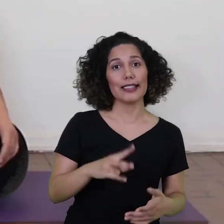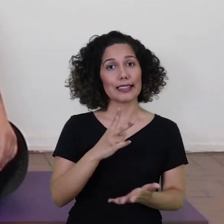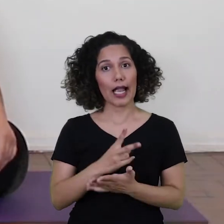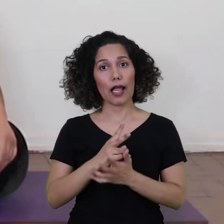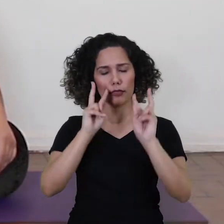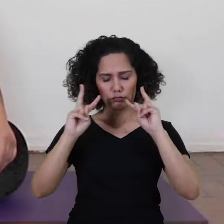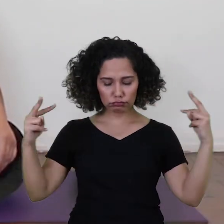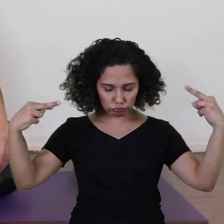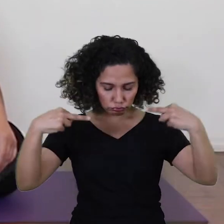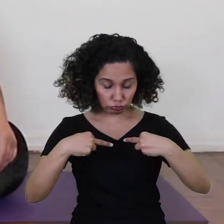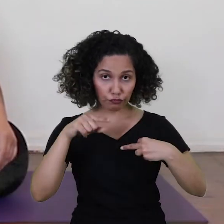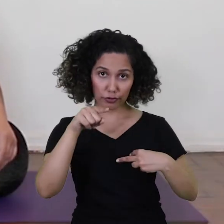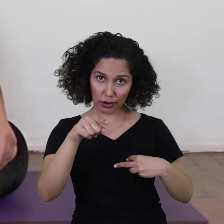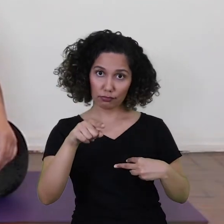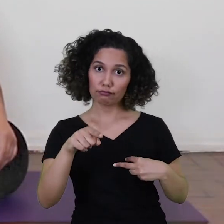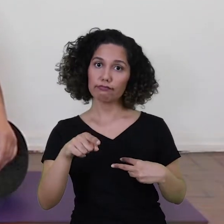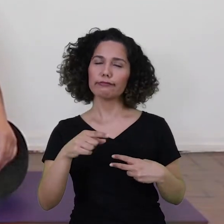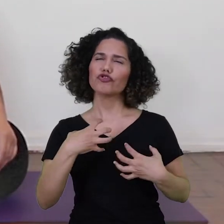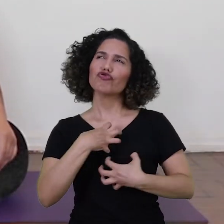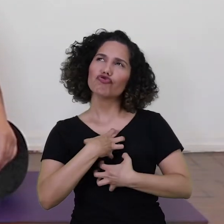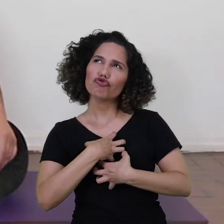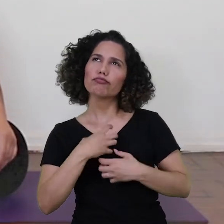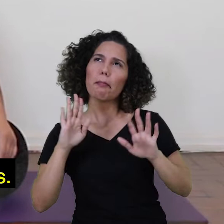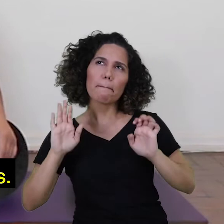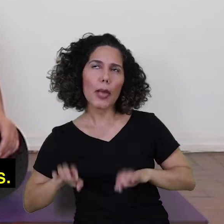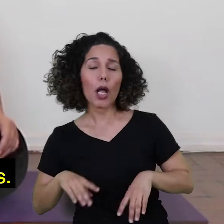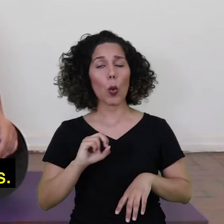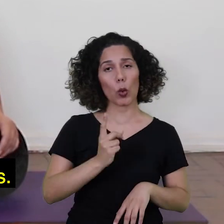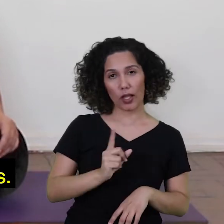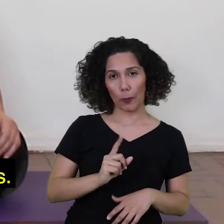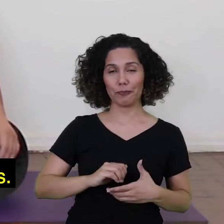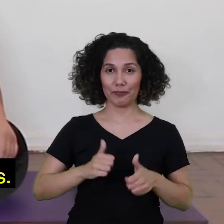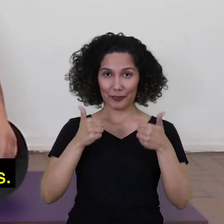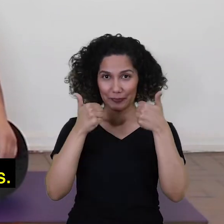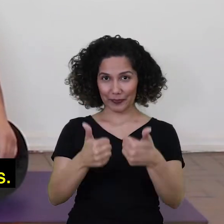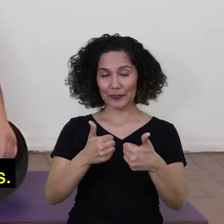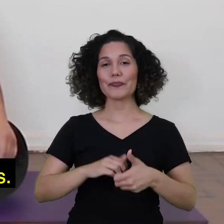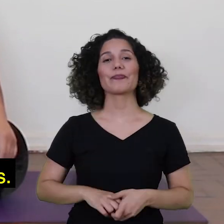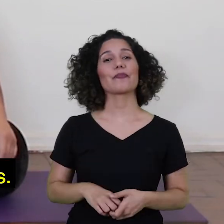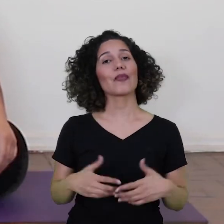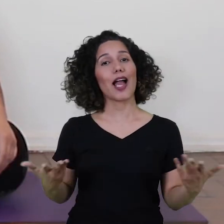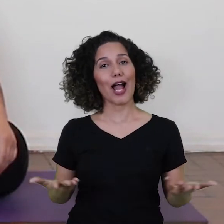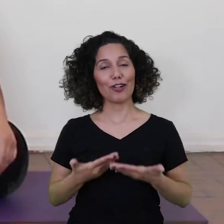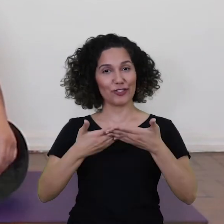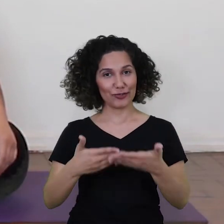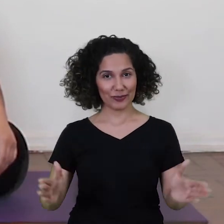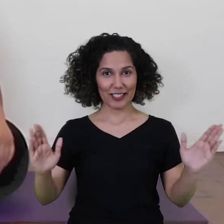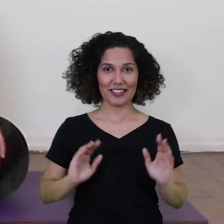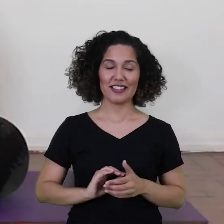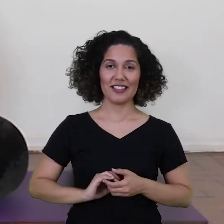mas lembra de sempre olhar para você e sentir se você tá bem ou não nelas, beleza? Então a